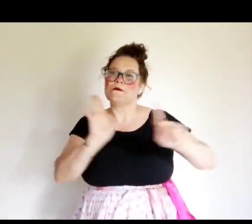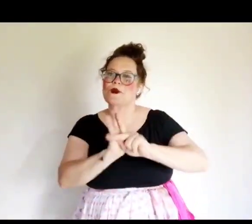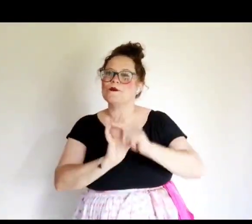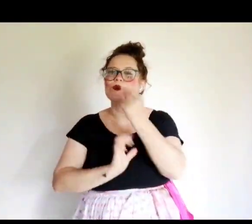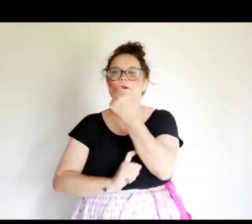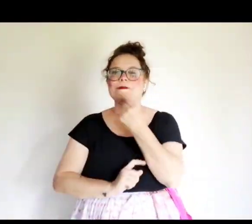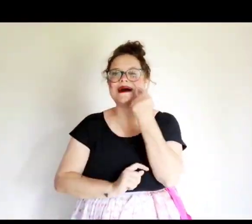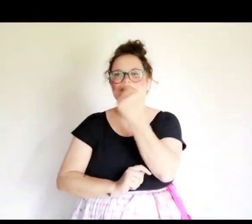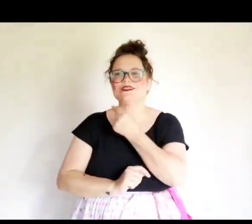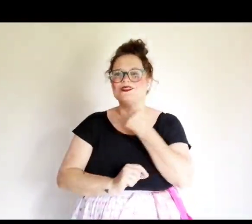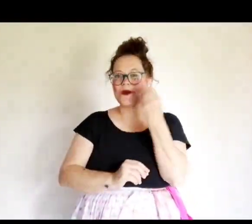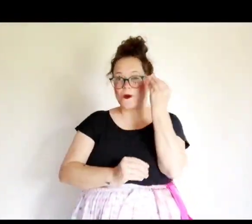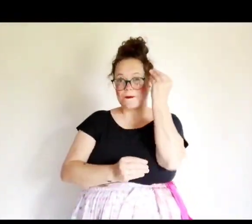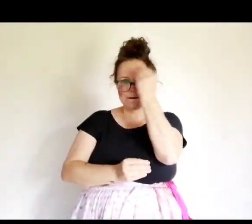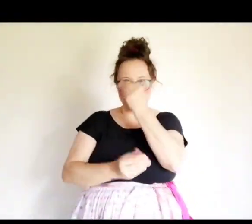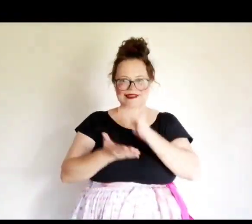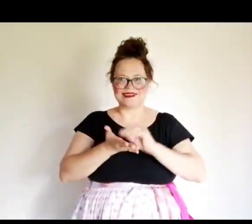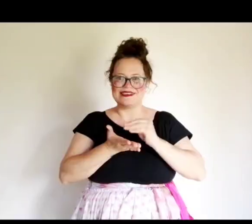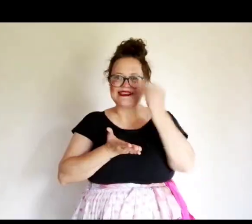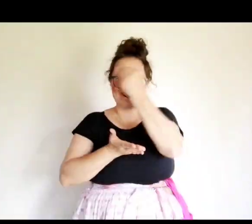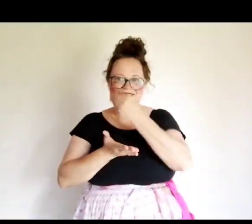batom, a maquiagem